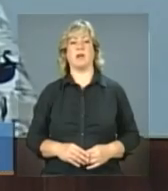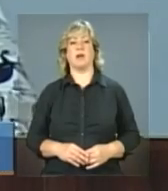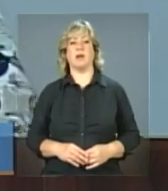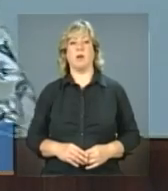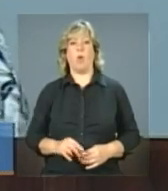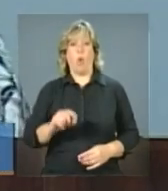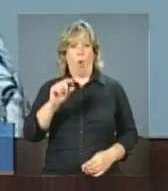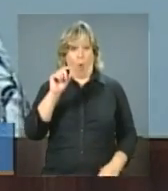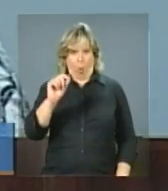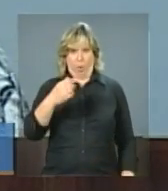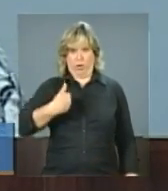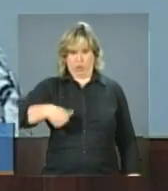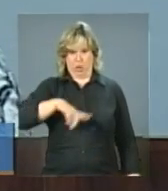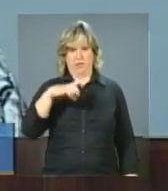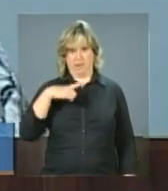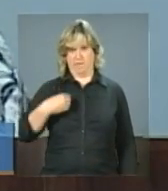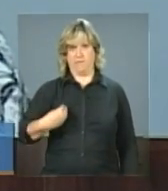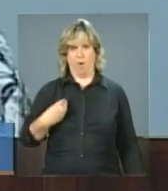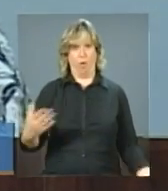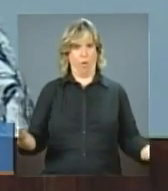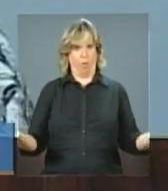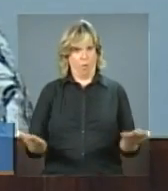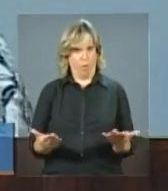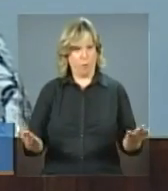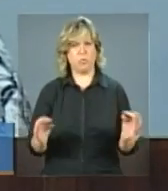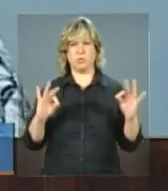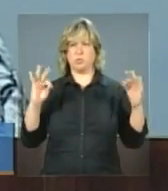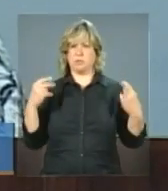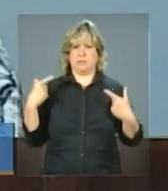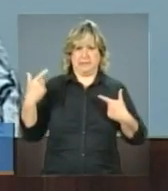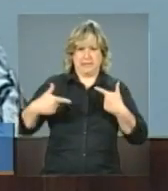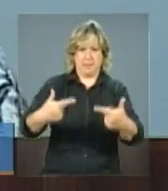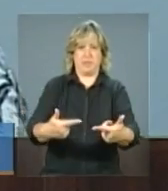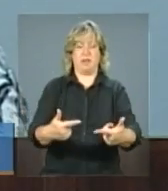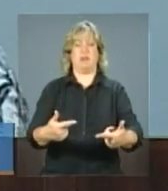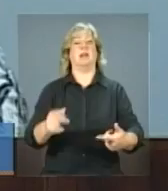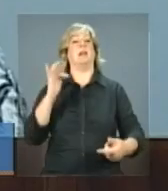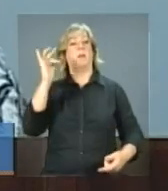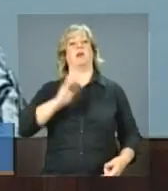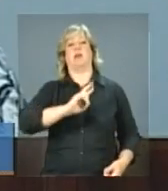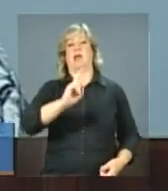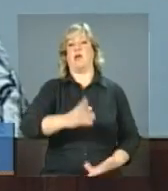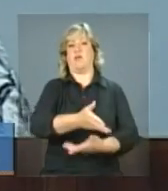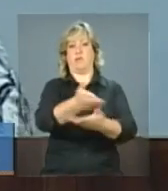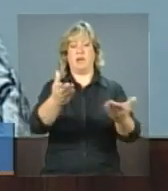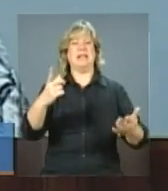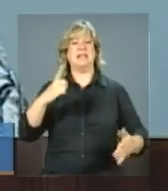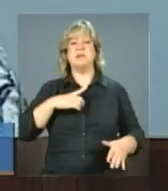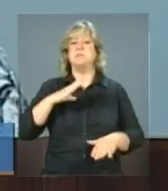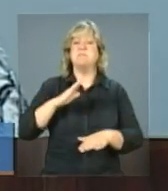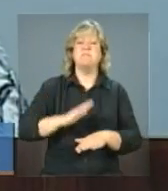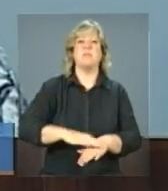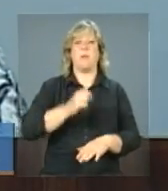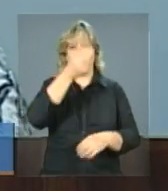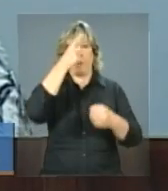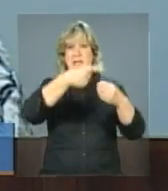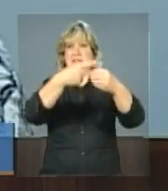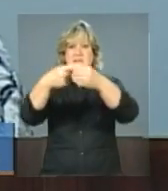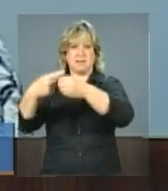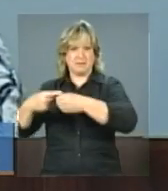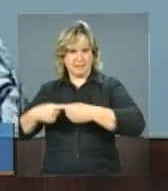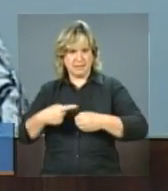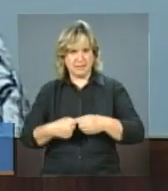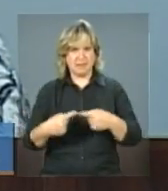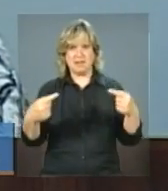o que nós estamos vivendo hoje com a mobilização e com os retornos que depois nós vamos dar para os senhores, nós estamos com milhares de municípios ligados